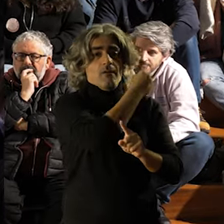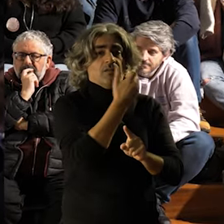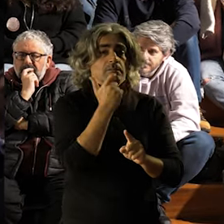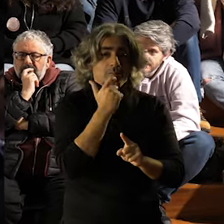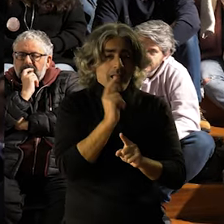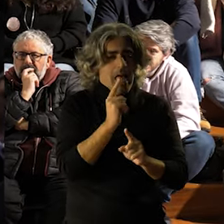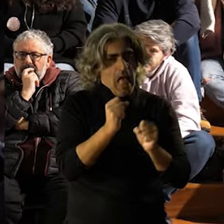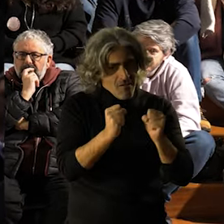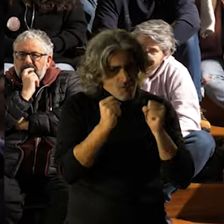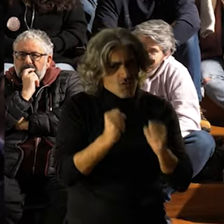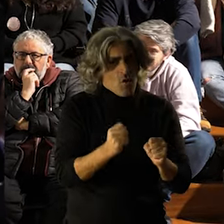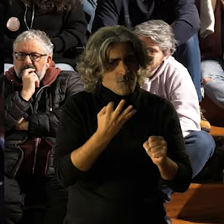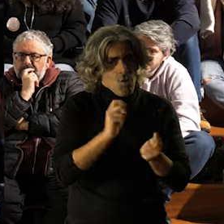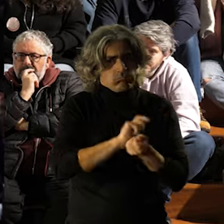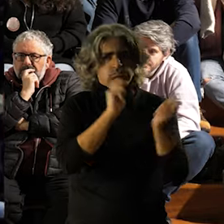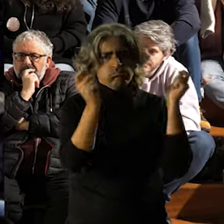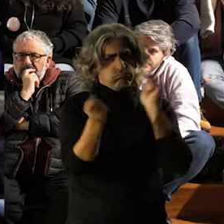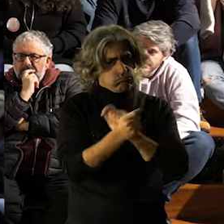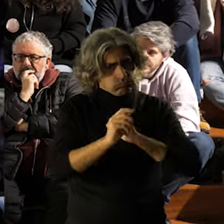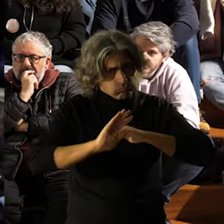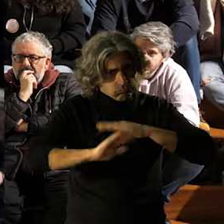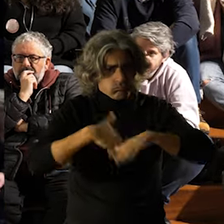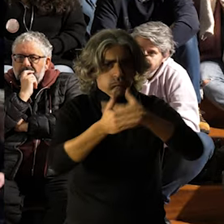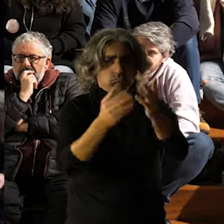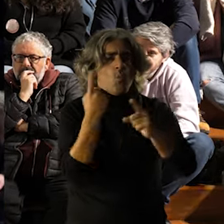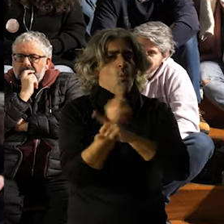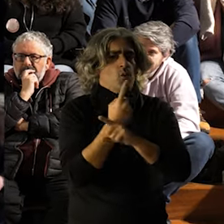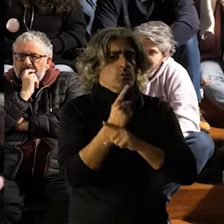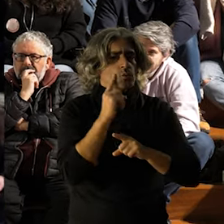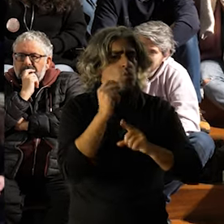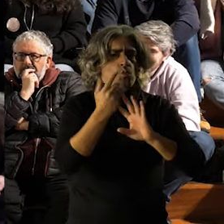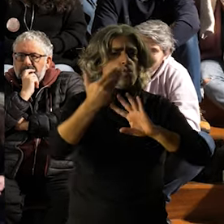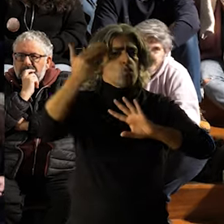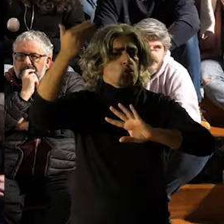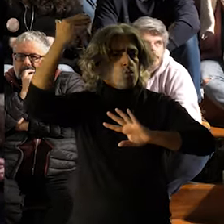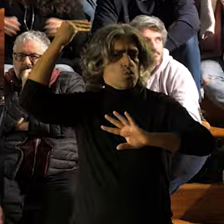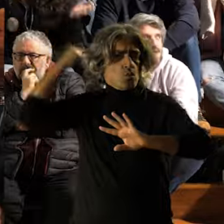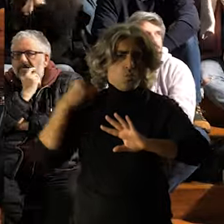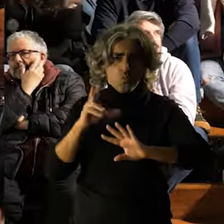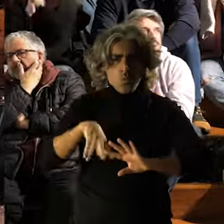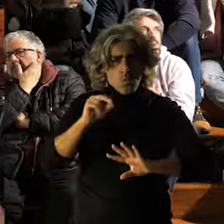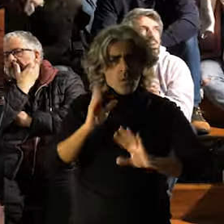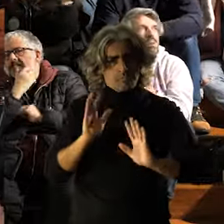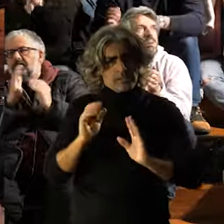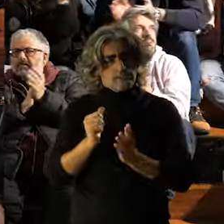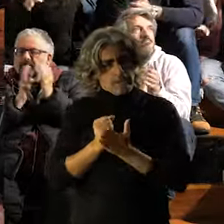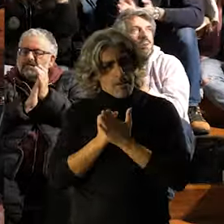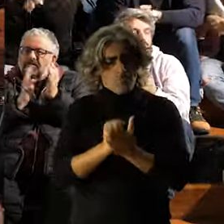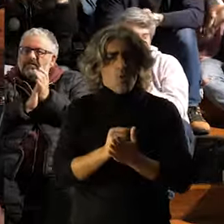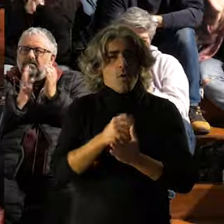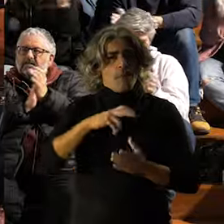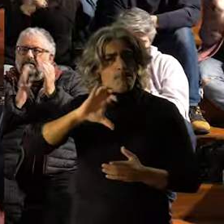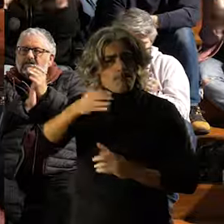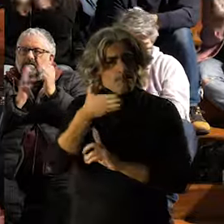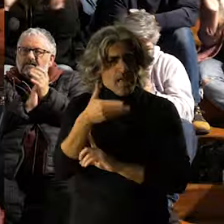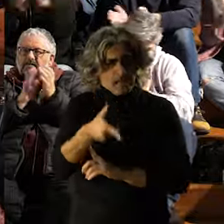é essa força transformadora para se ter feito o que nunca tinha sido feito, para dar a resposta ao país no